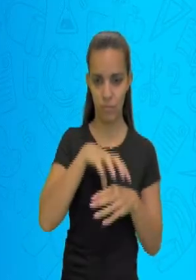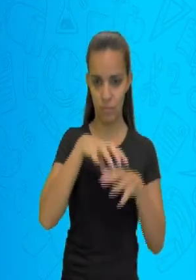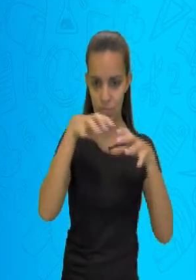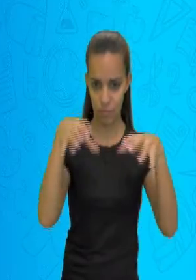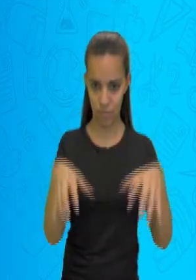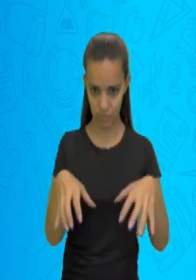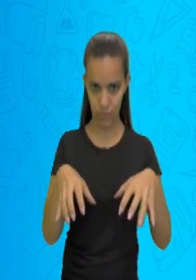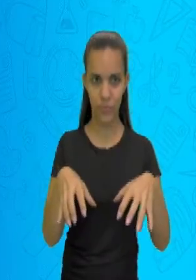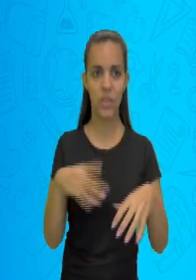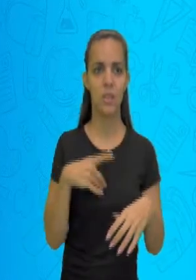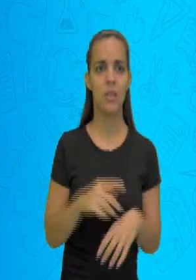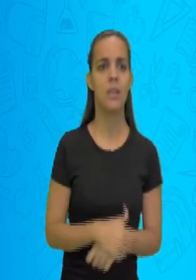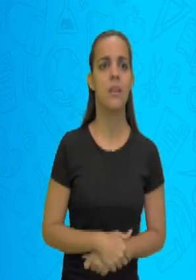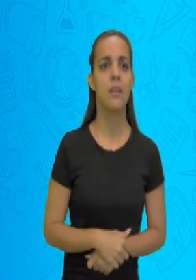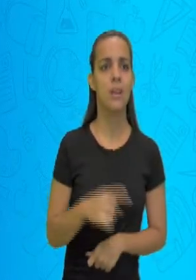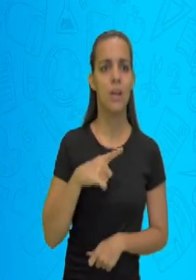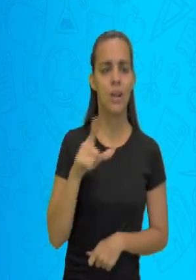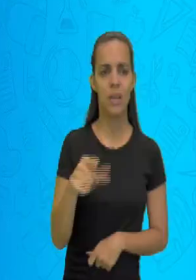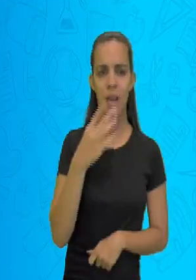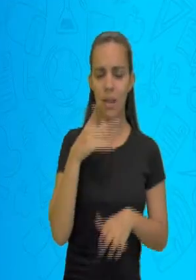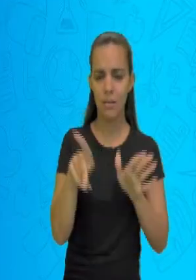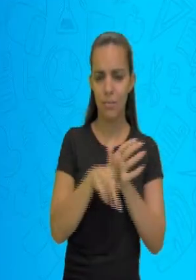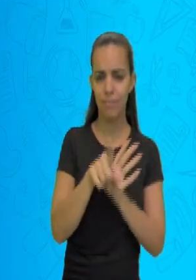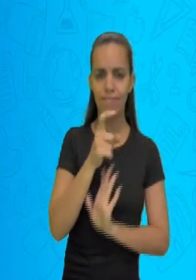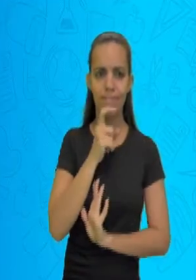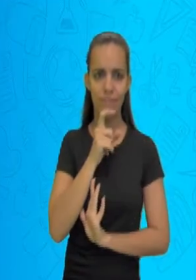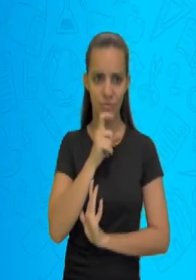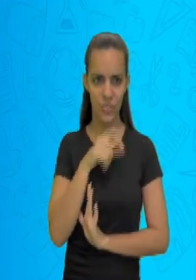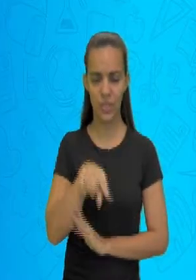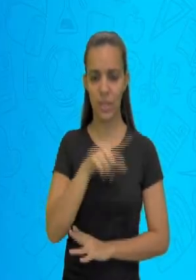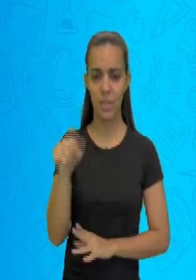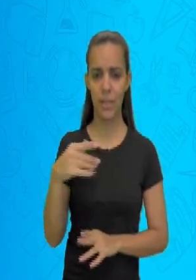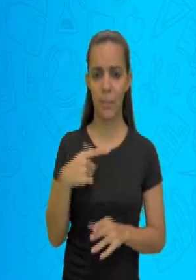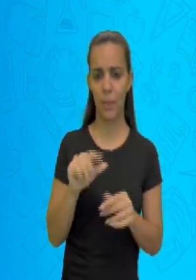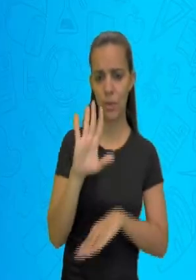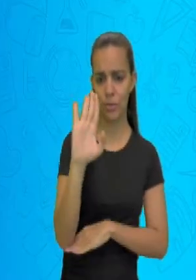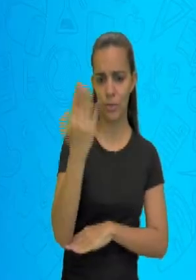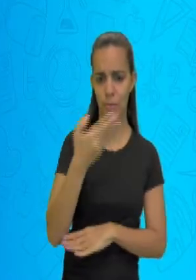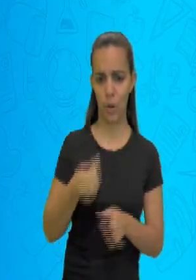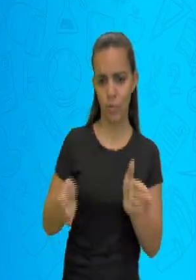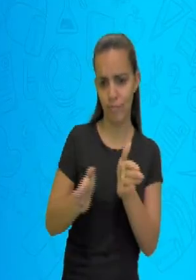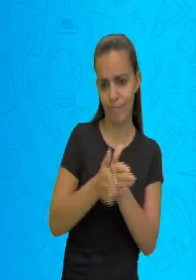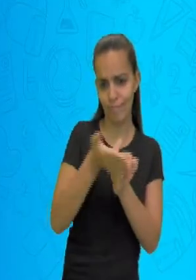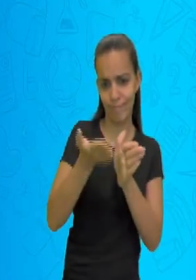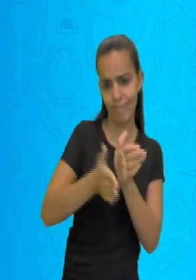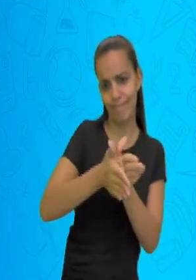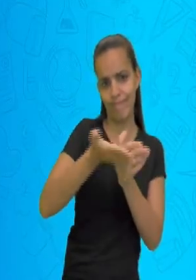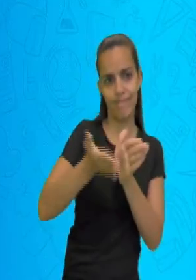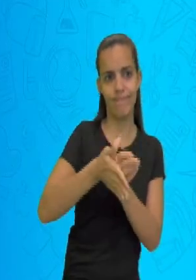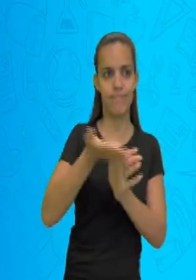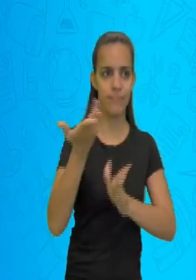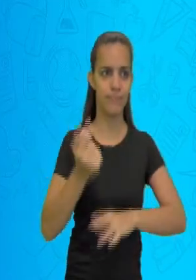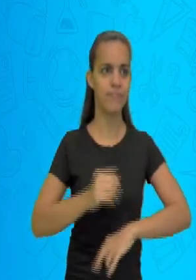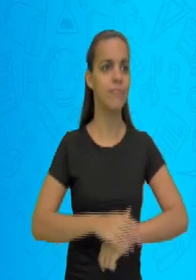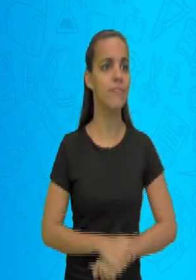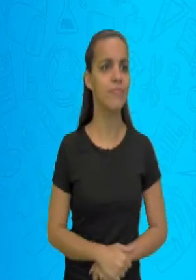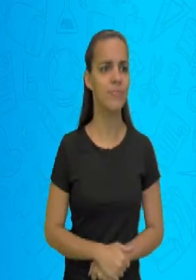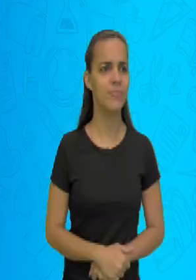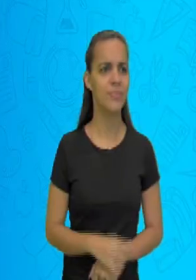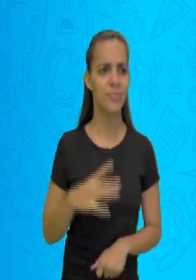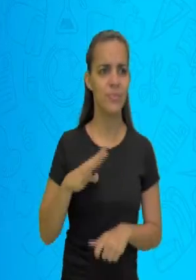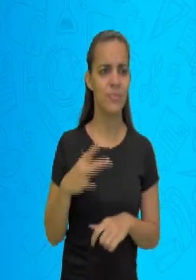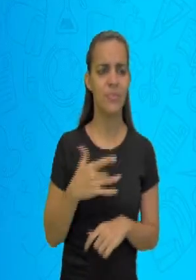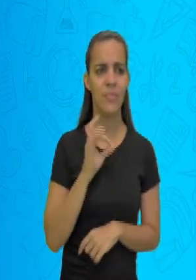ocas, iglu e casas de pau a pique. São totalmente diferentes umas das outras e